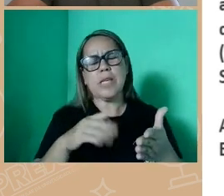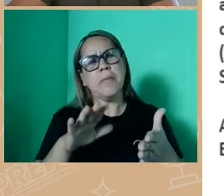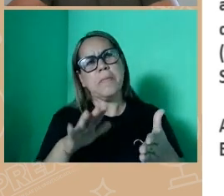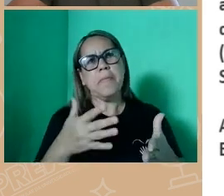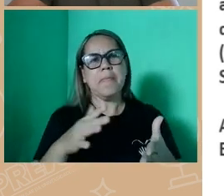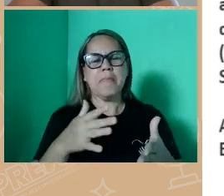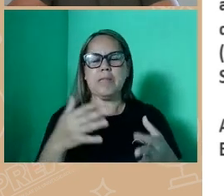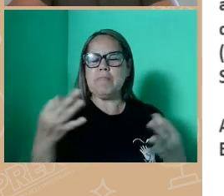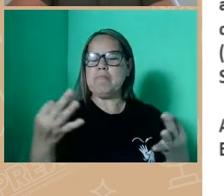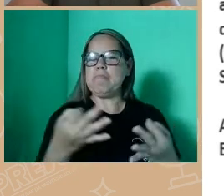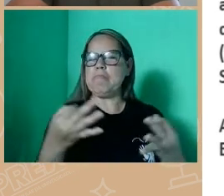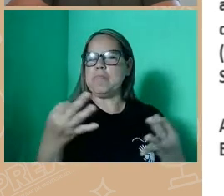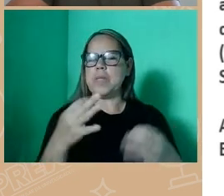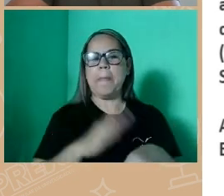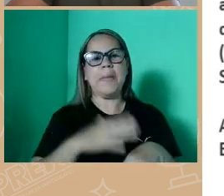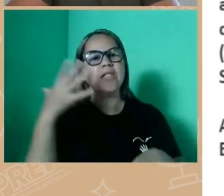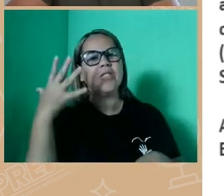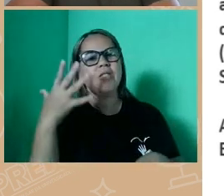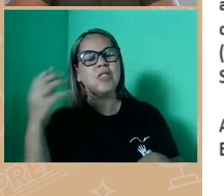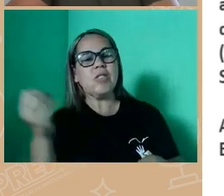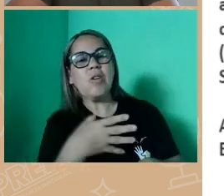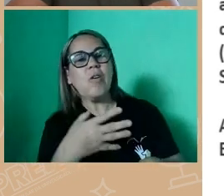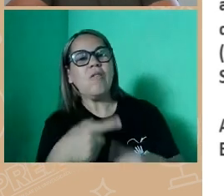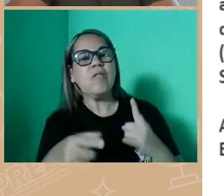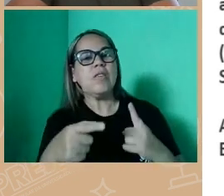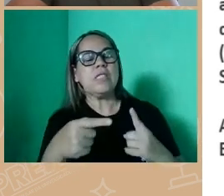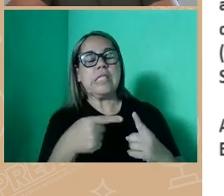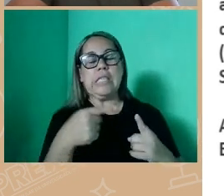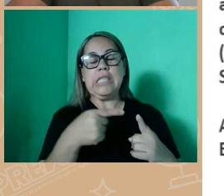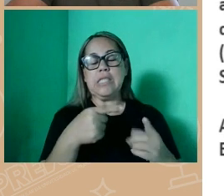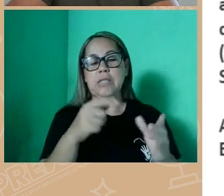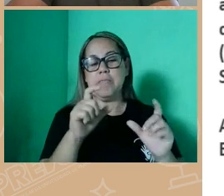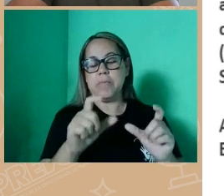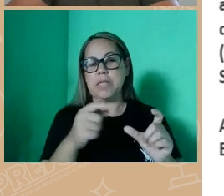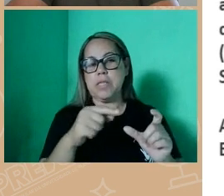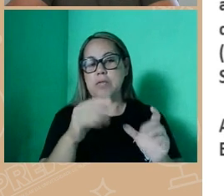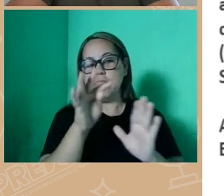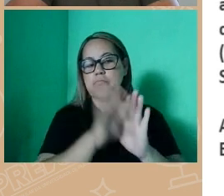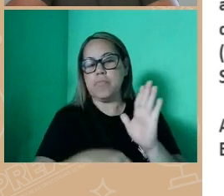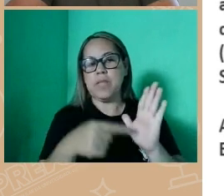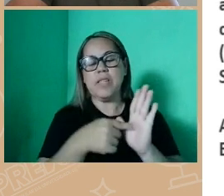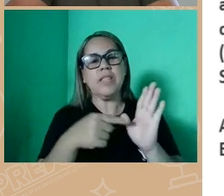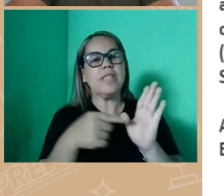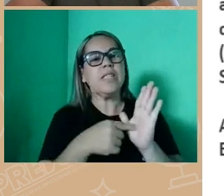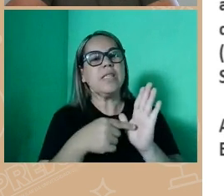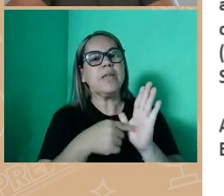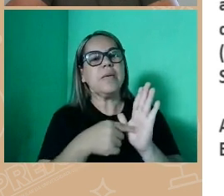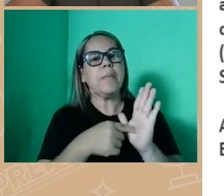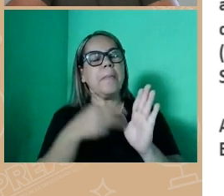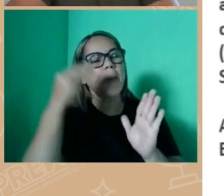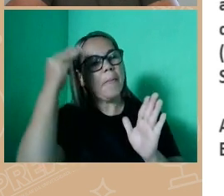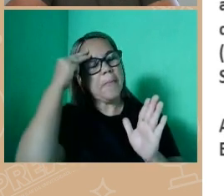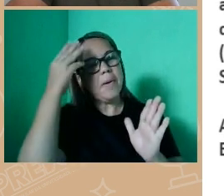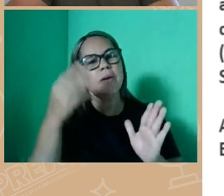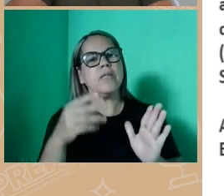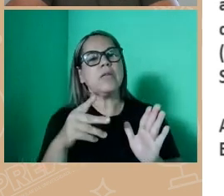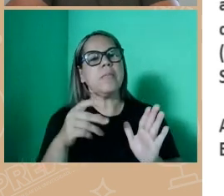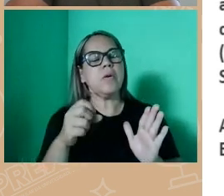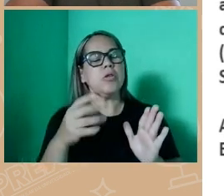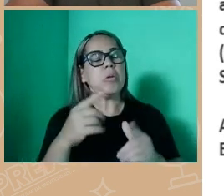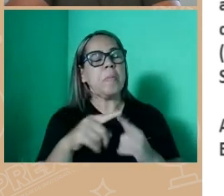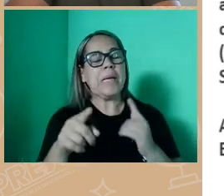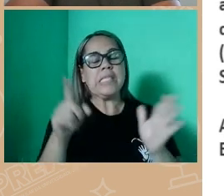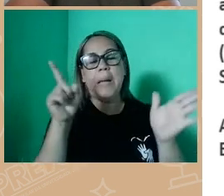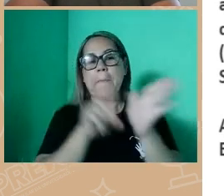galante e mais novo este é o fragmento de memórias póstumas de Brascubas do Machado de Assis e o enunciado da questão pede para que